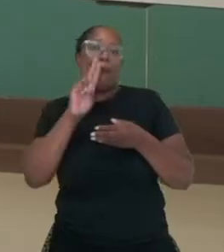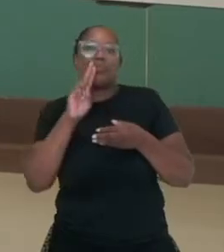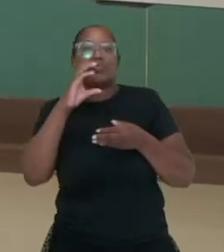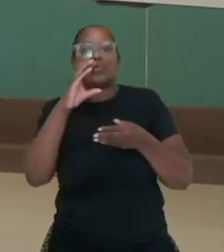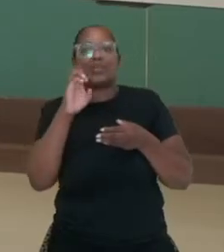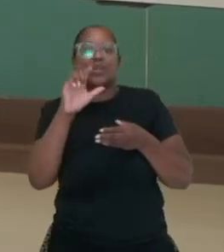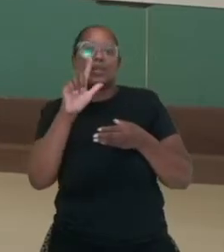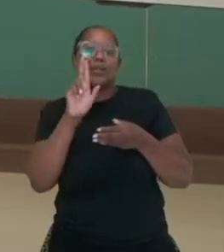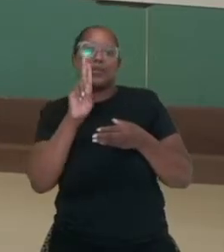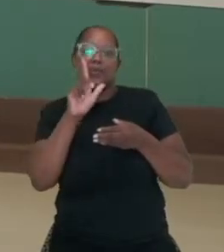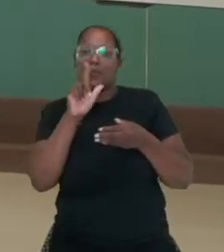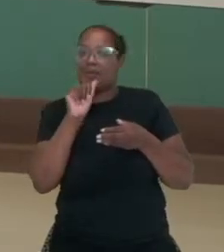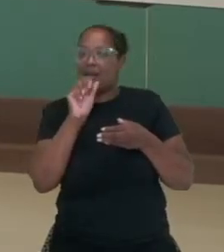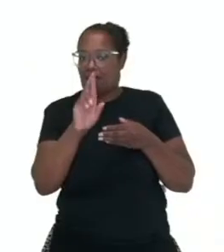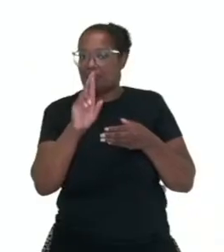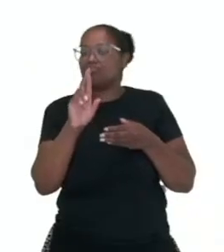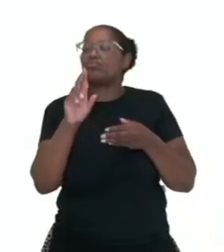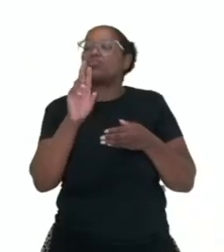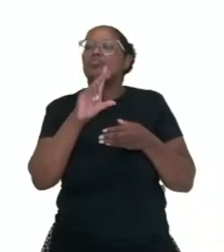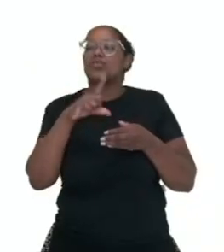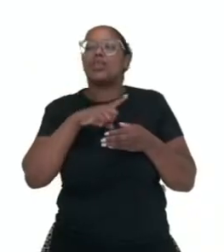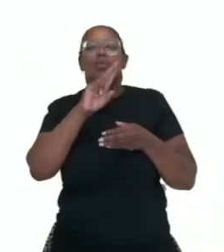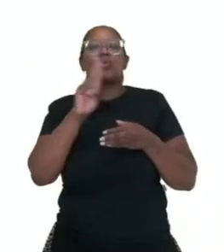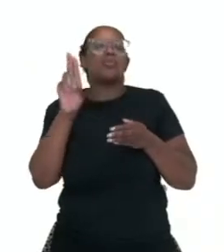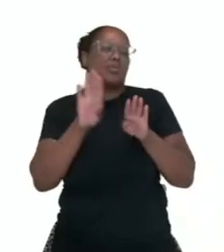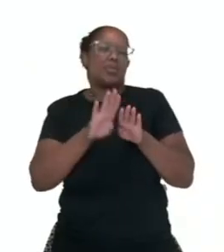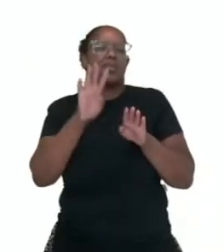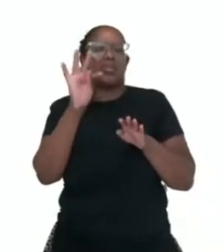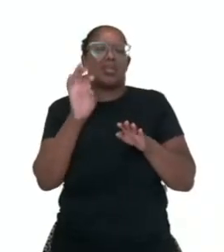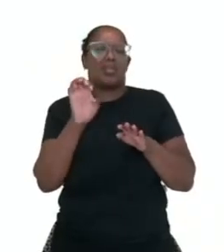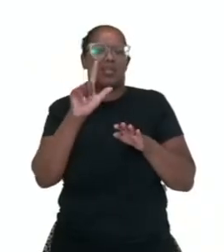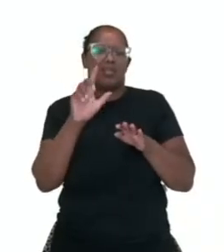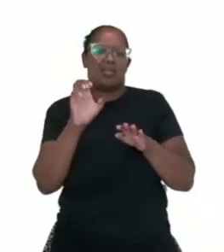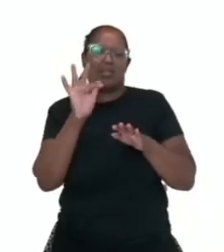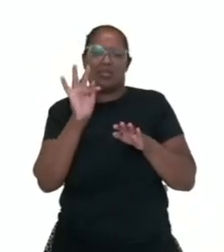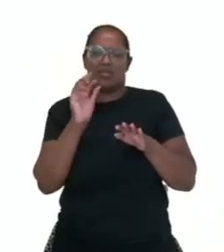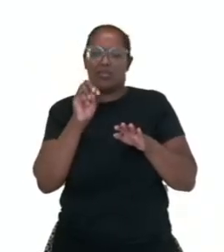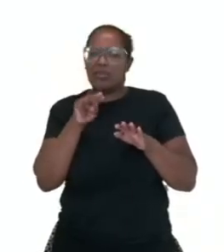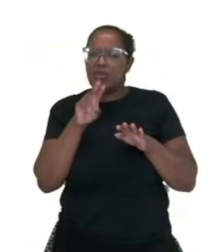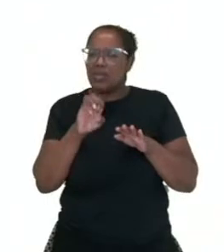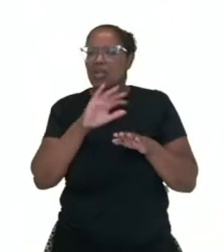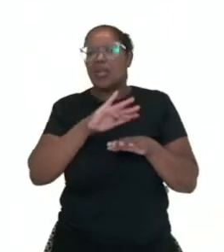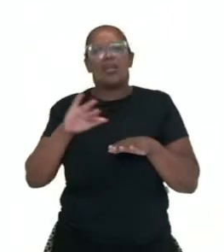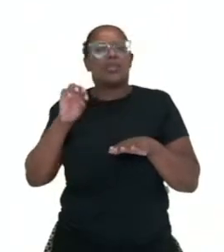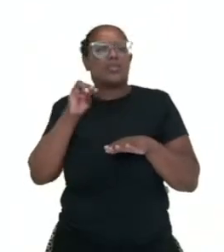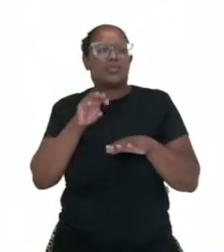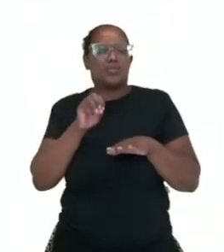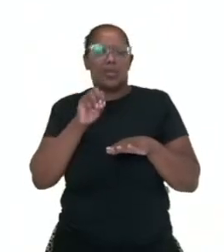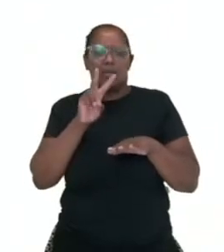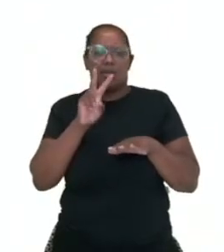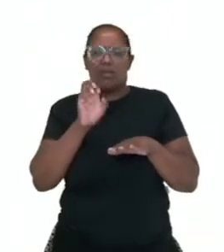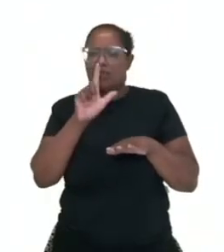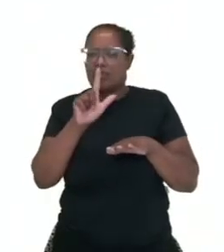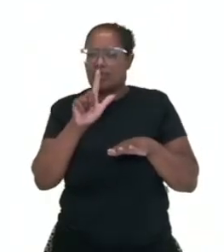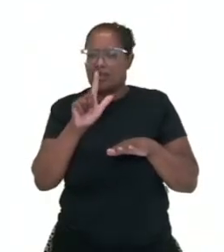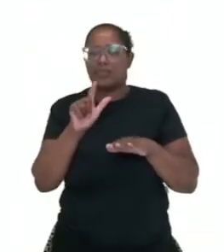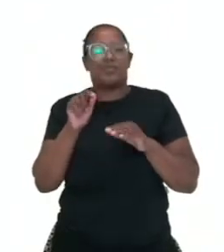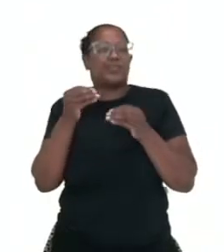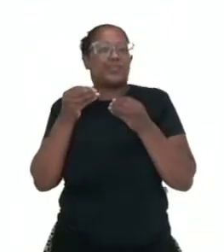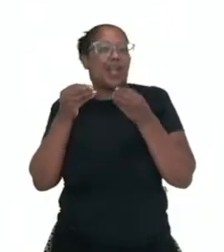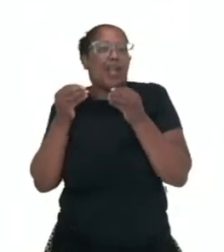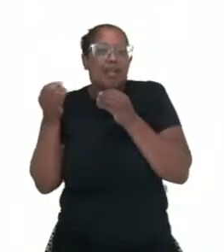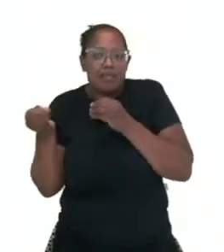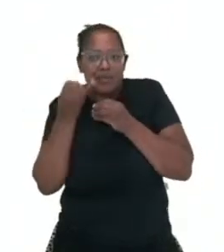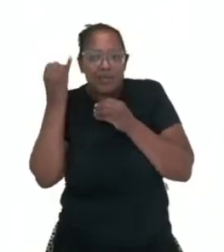celular, conhecido como celular, ele surgiu como um aparelho de comunicação, tá? Então, o telefone